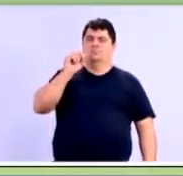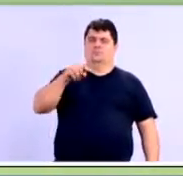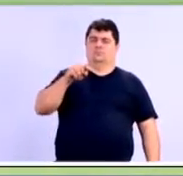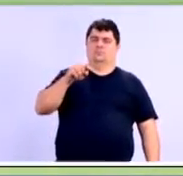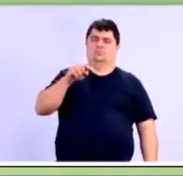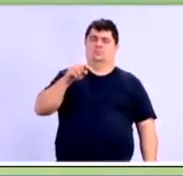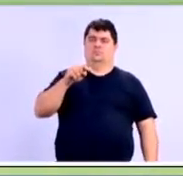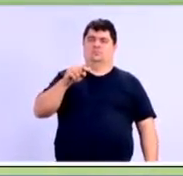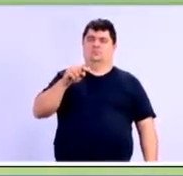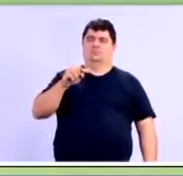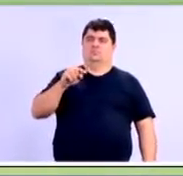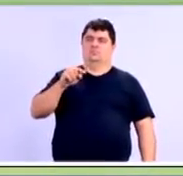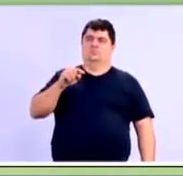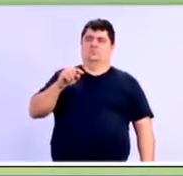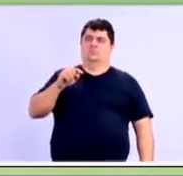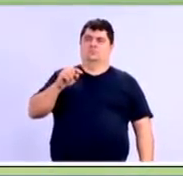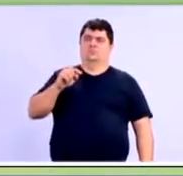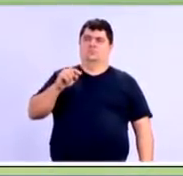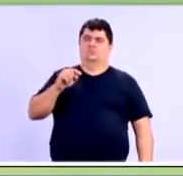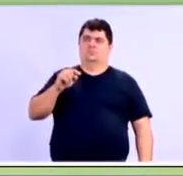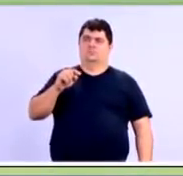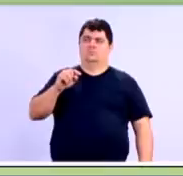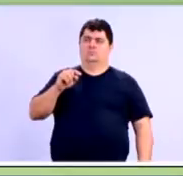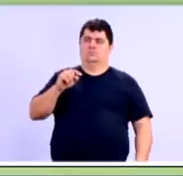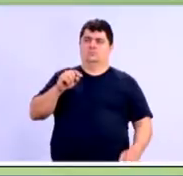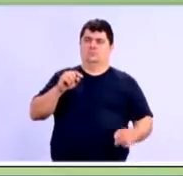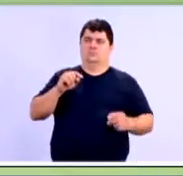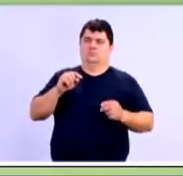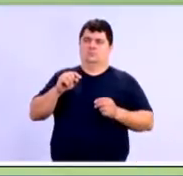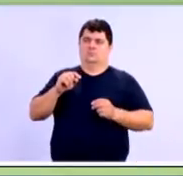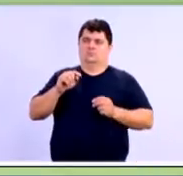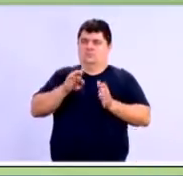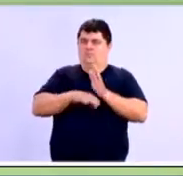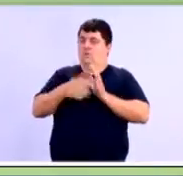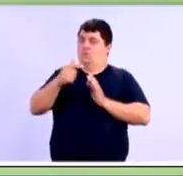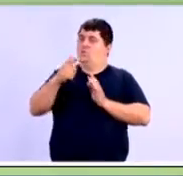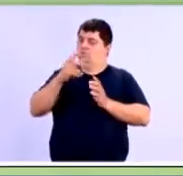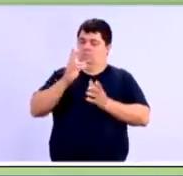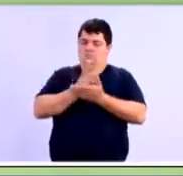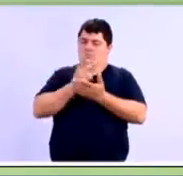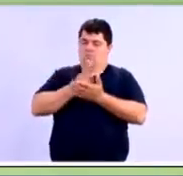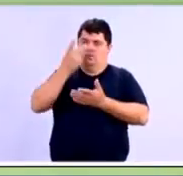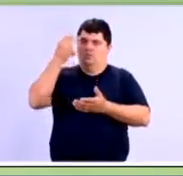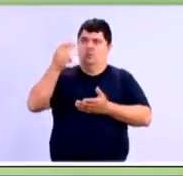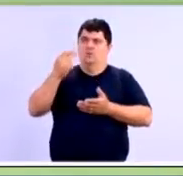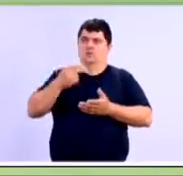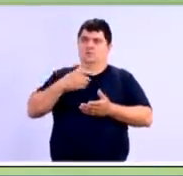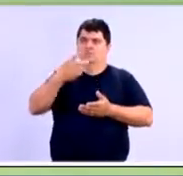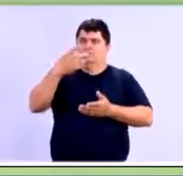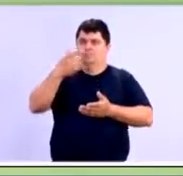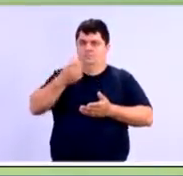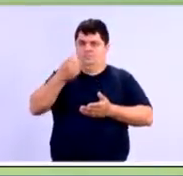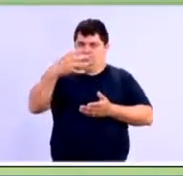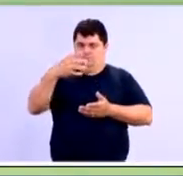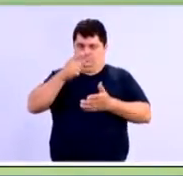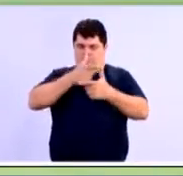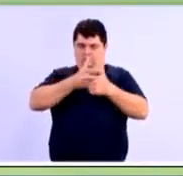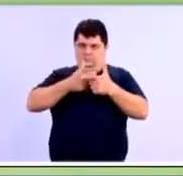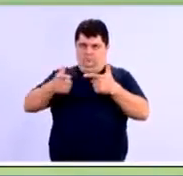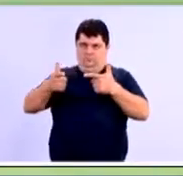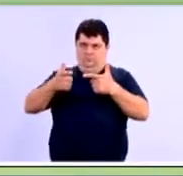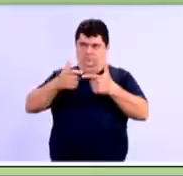Tá aqui os 64 mil, se eu tirar aqui, senão parece que é menos, né? Tá aqui os 64 mil e vou dividir por